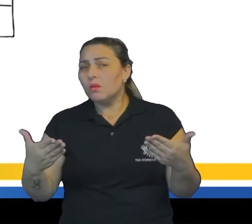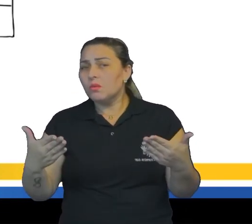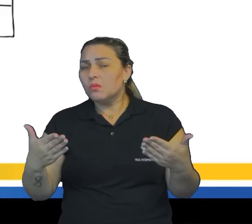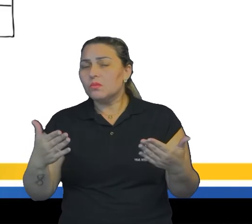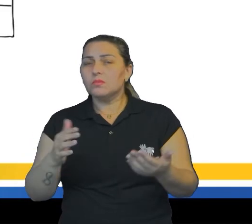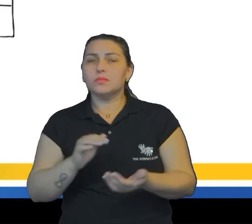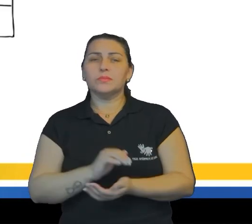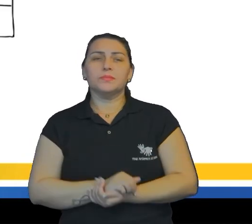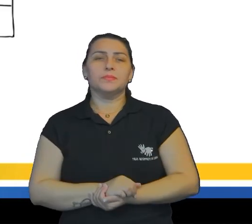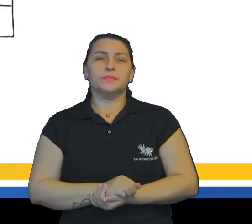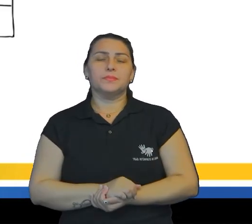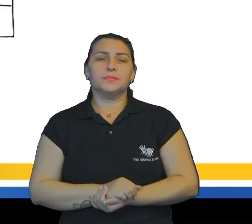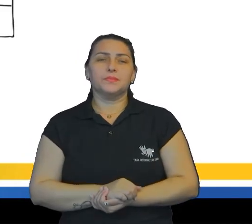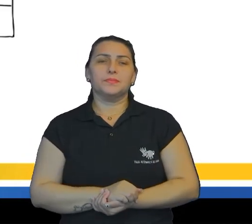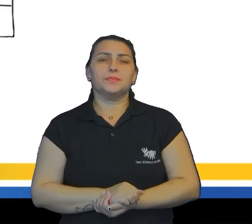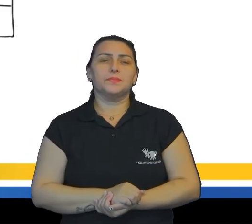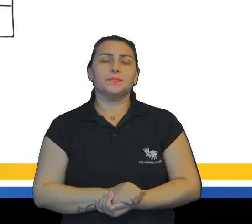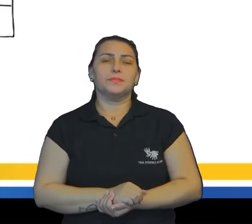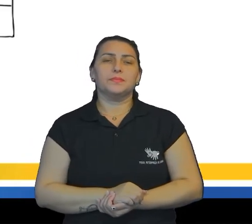argumento?